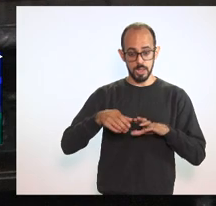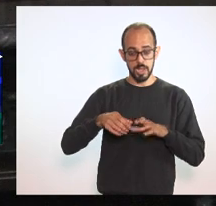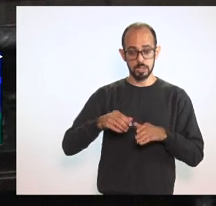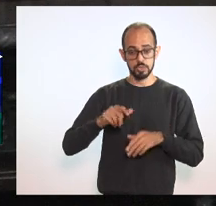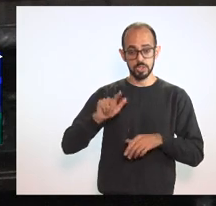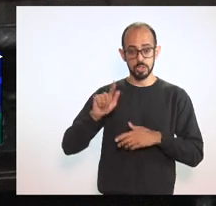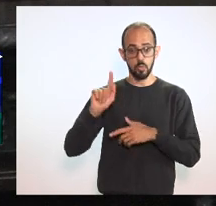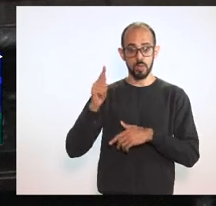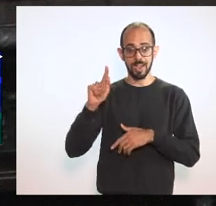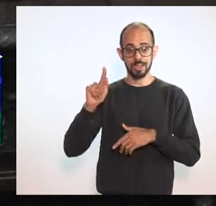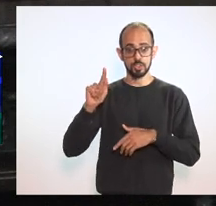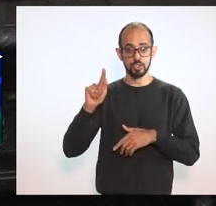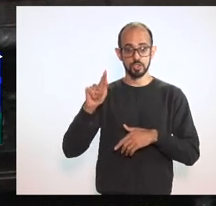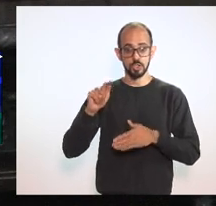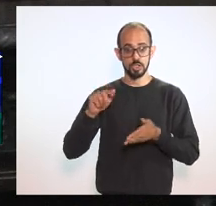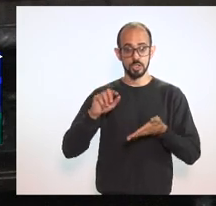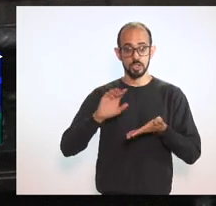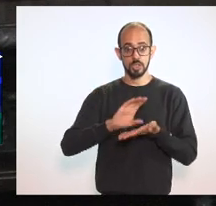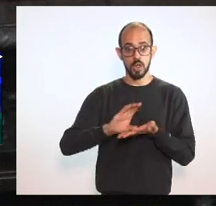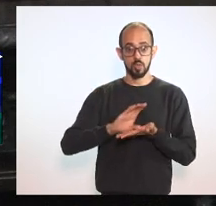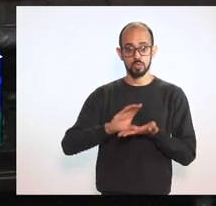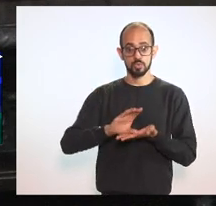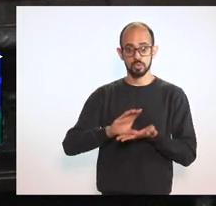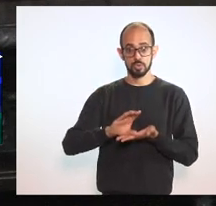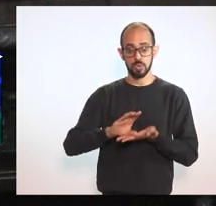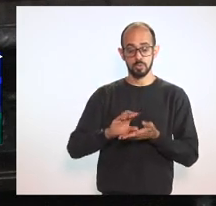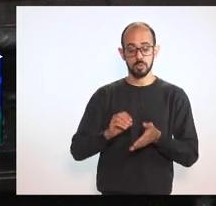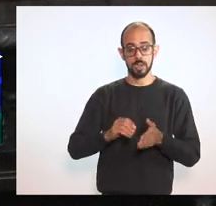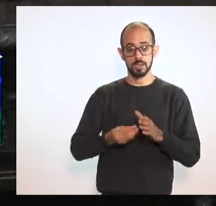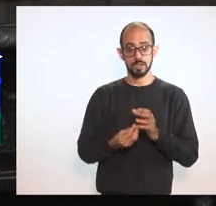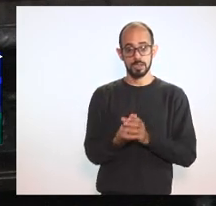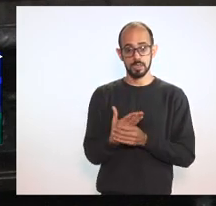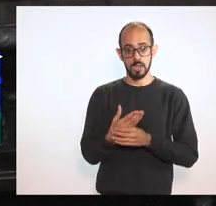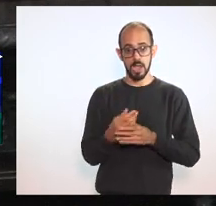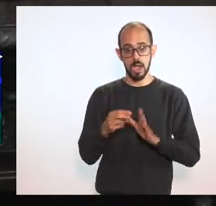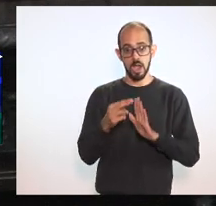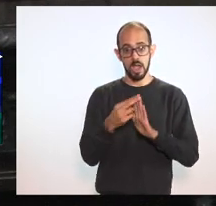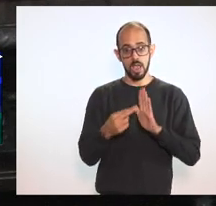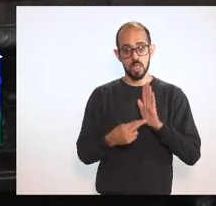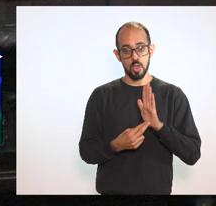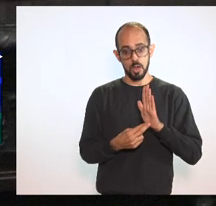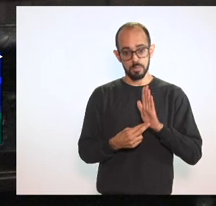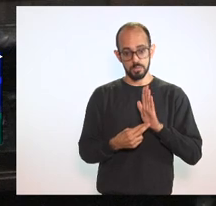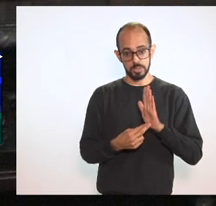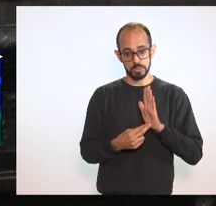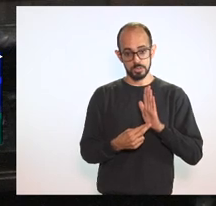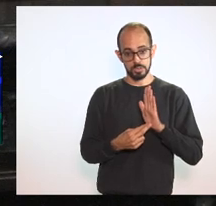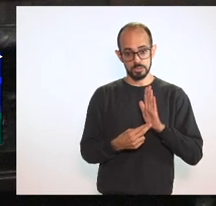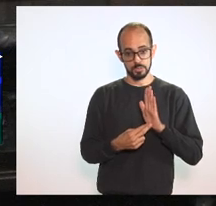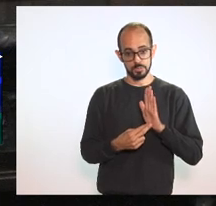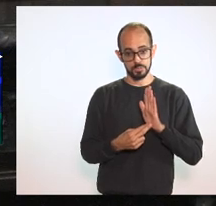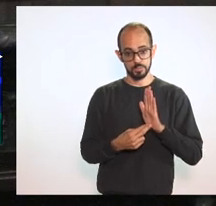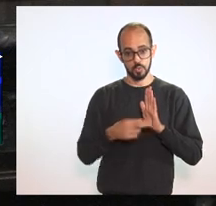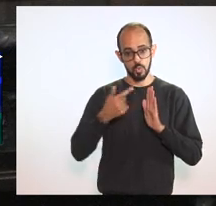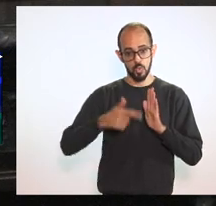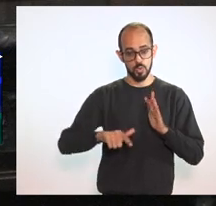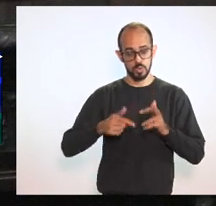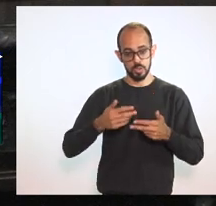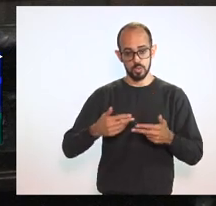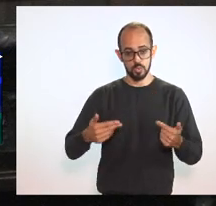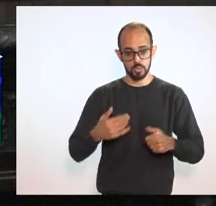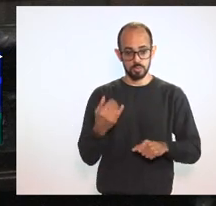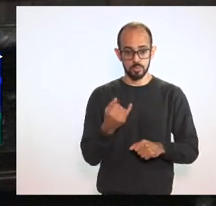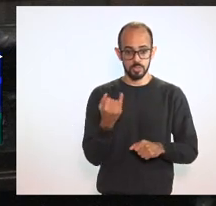constituição para fixar normas normativas de atos de acordo com a sua jurisdição é o caso outro aspecto que me parece